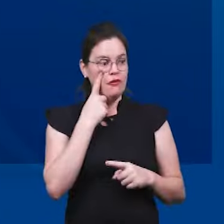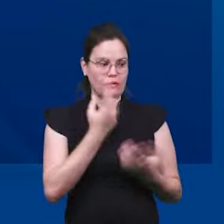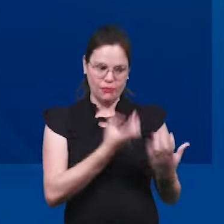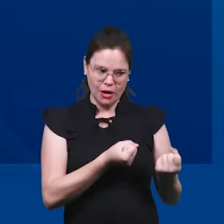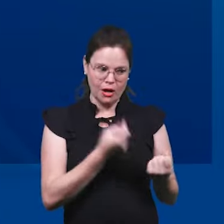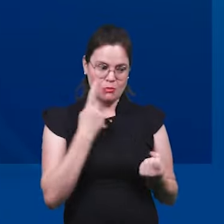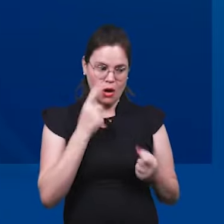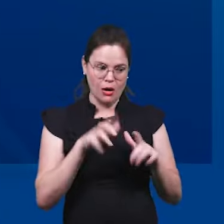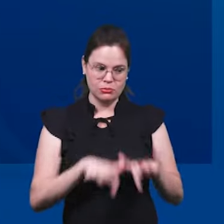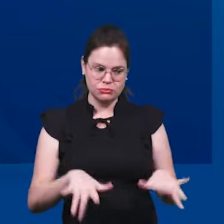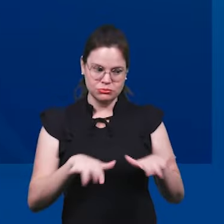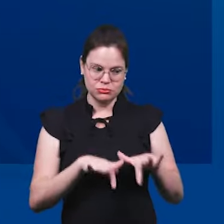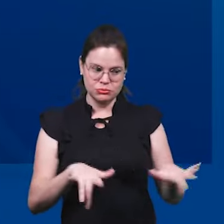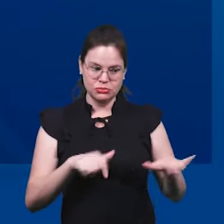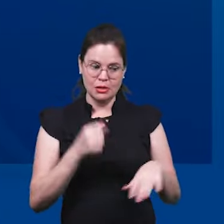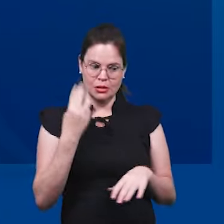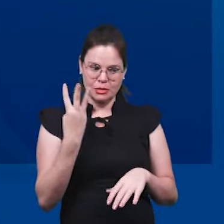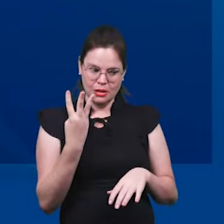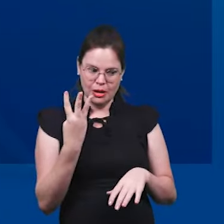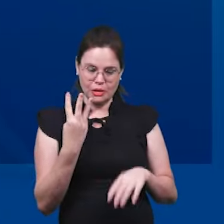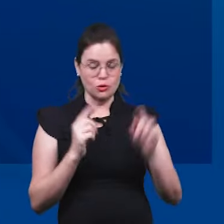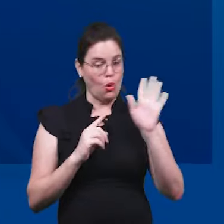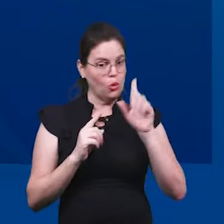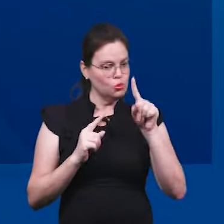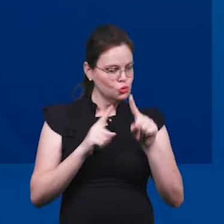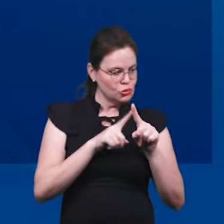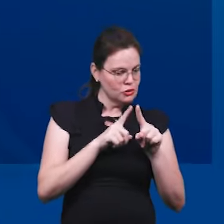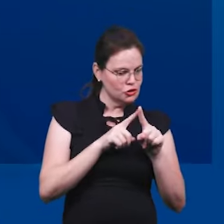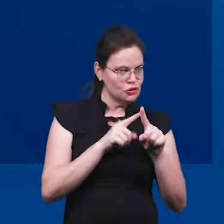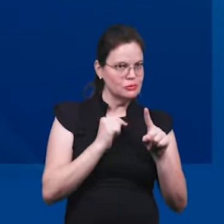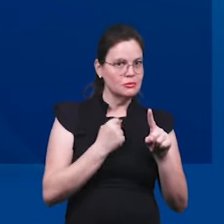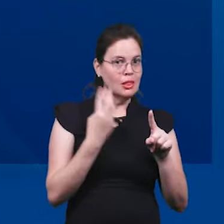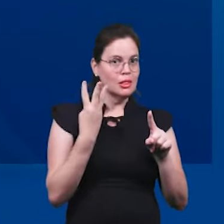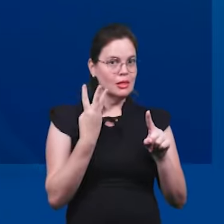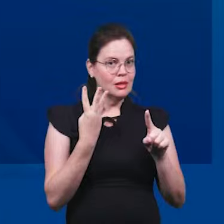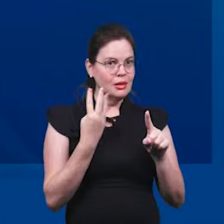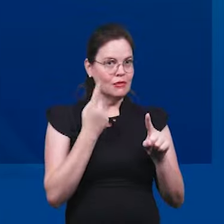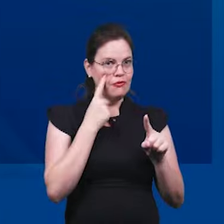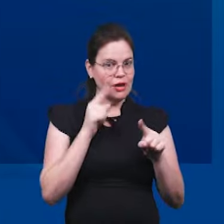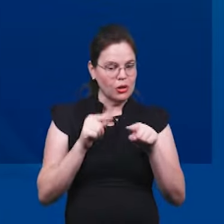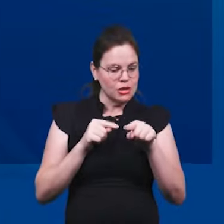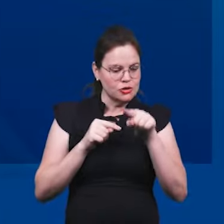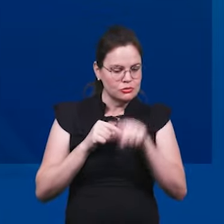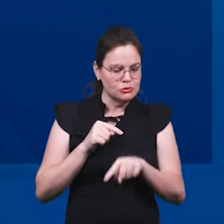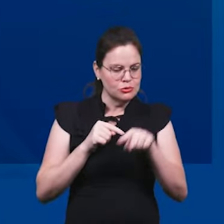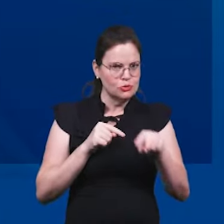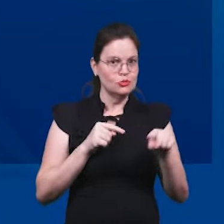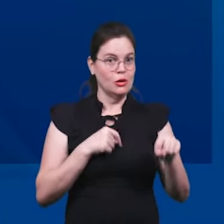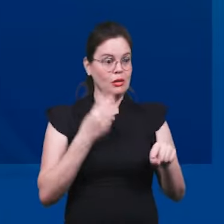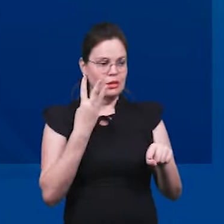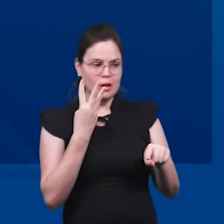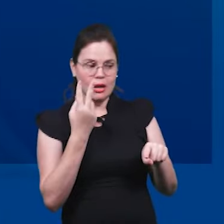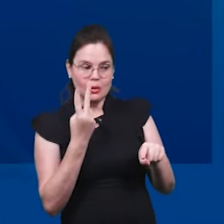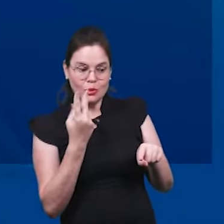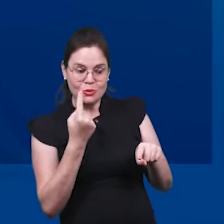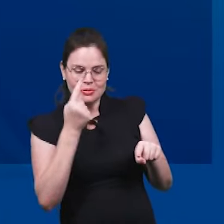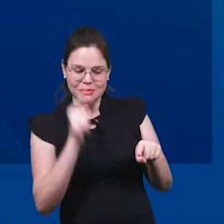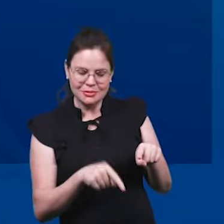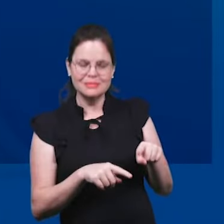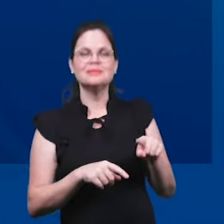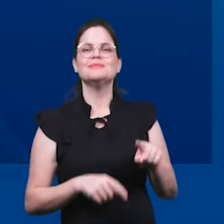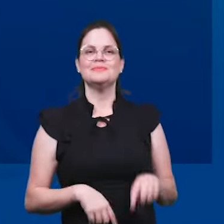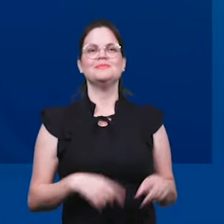Introdução, hein? Vamos lá. 3 e dedinho assim. Aqui, ó, na escaleta. 3